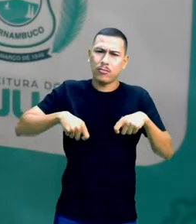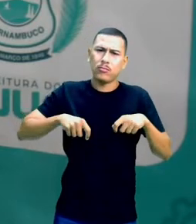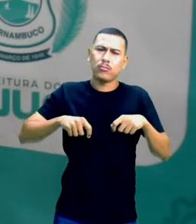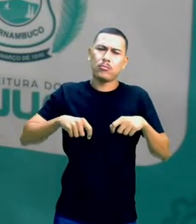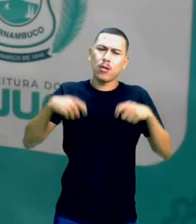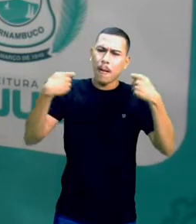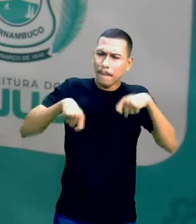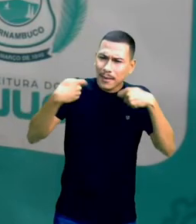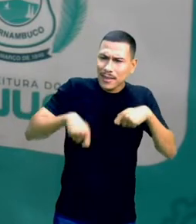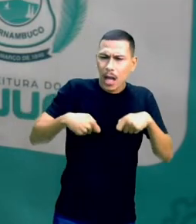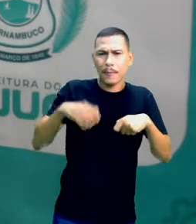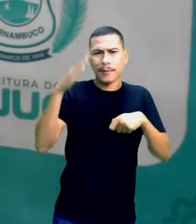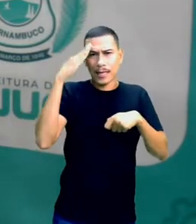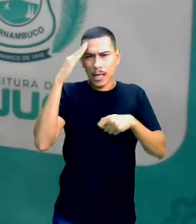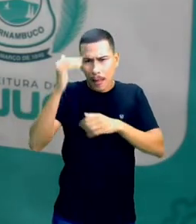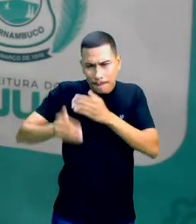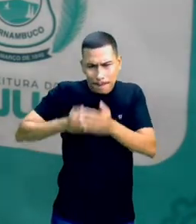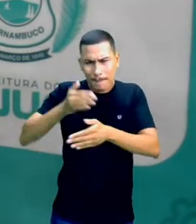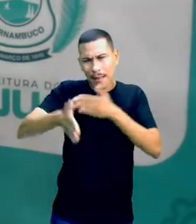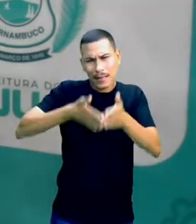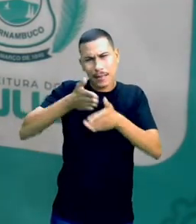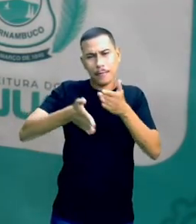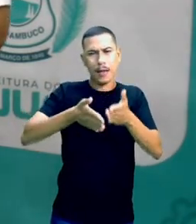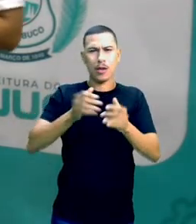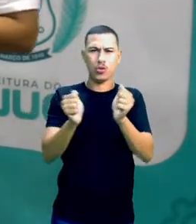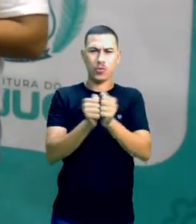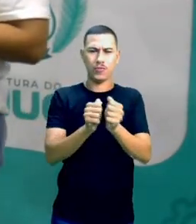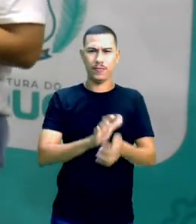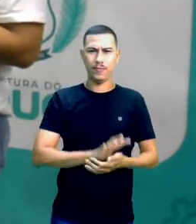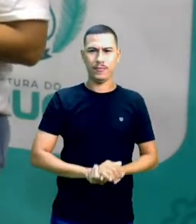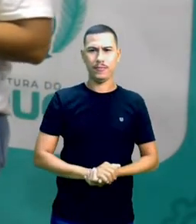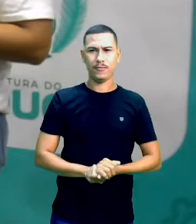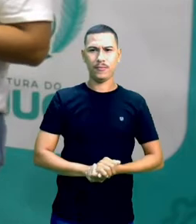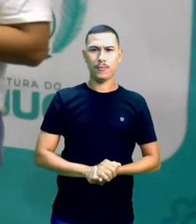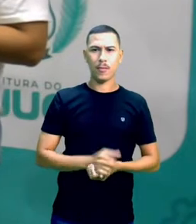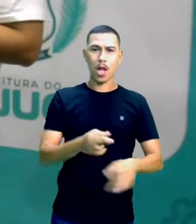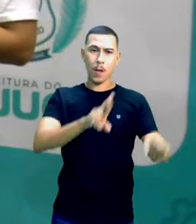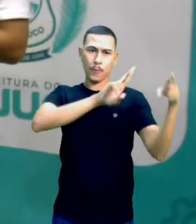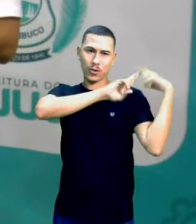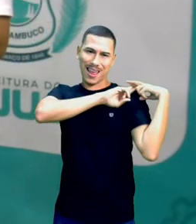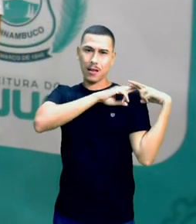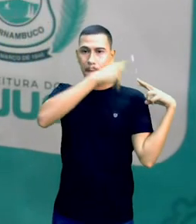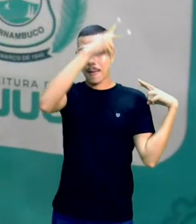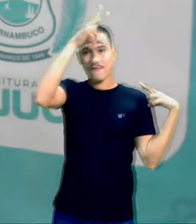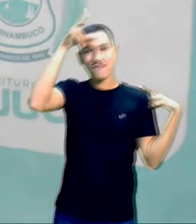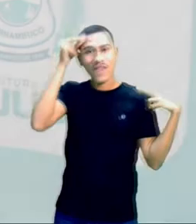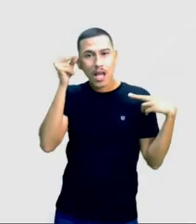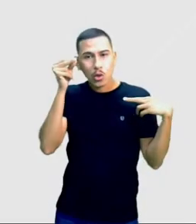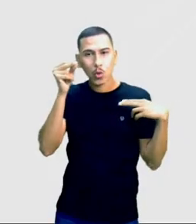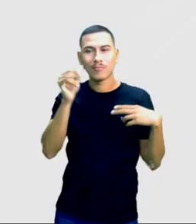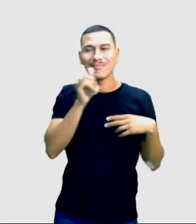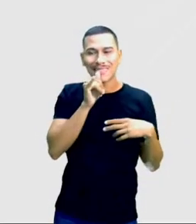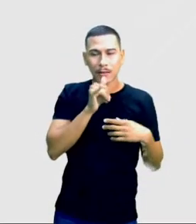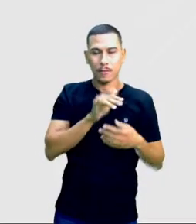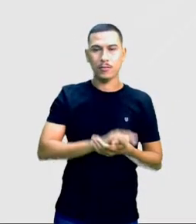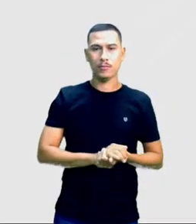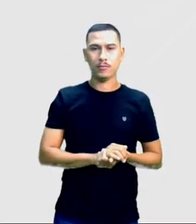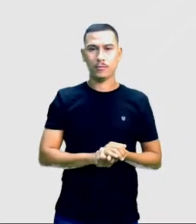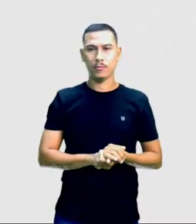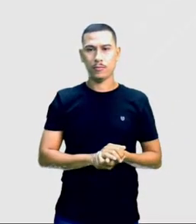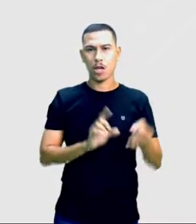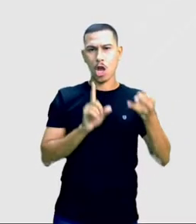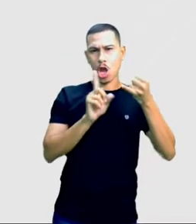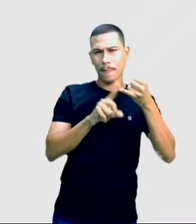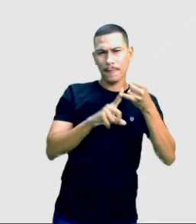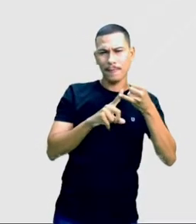nos fazer ativo nesse processo. É responsabilidade do prefeito, ou seja, da prefeita,